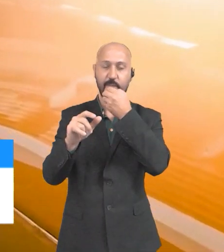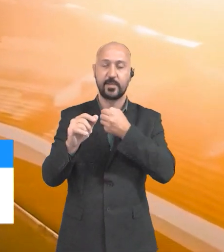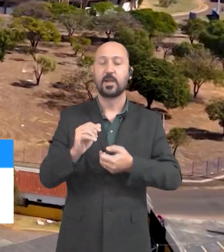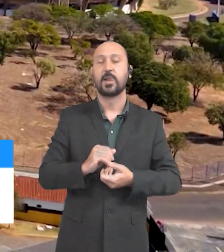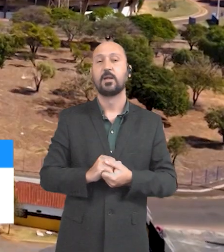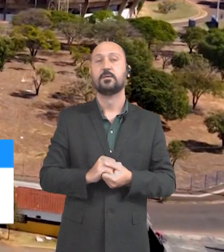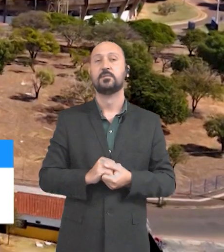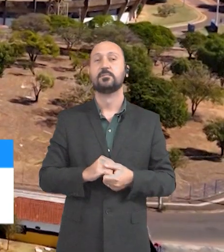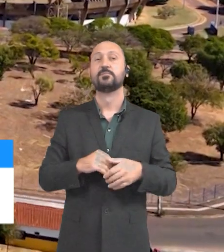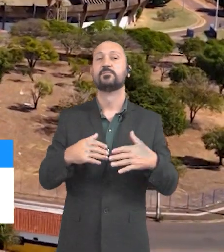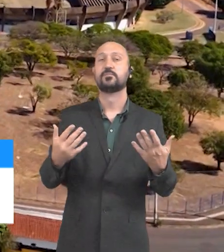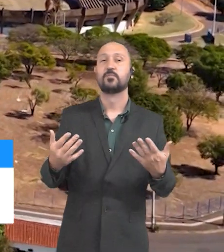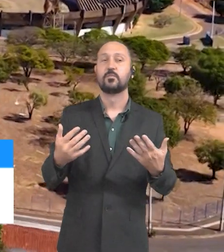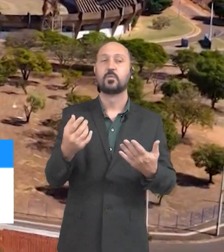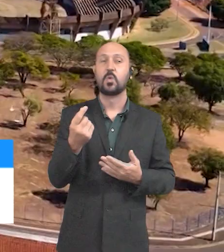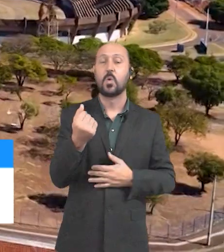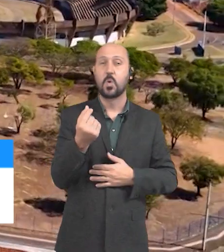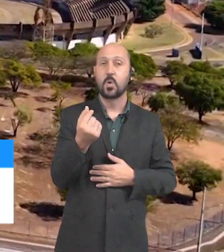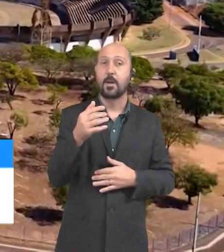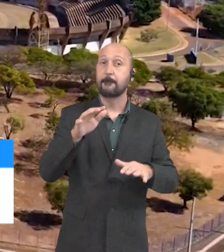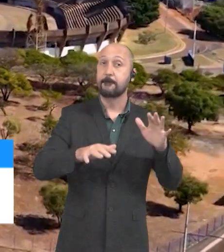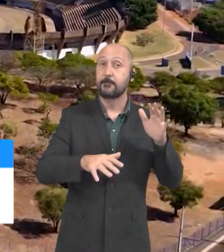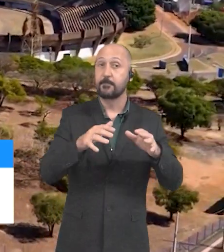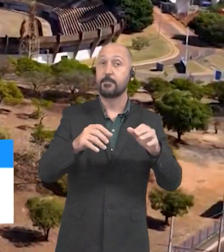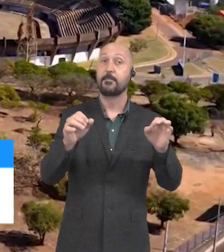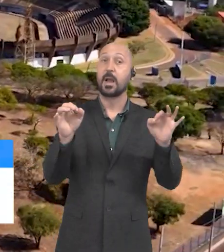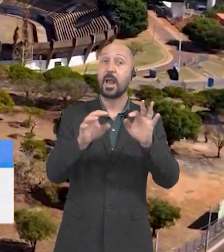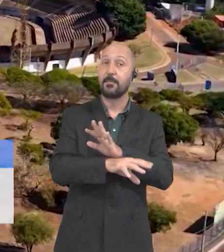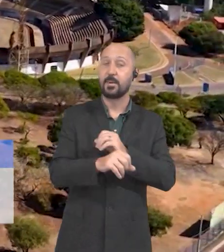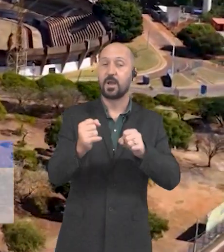Sul. No entanto, o custo